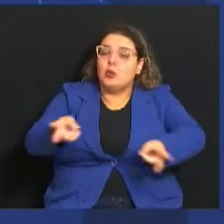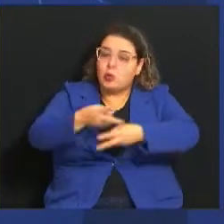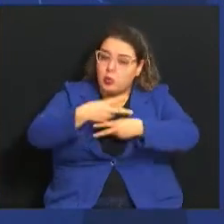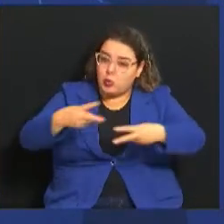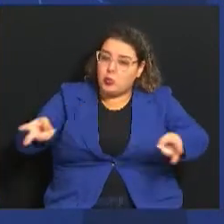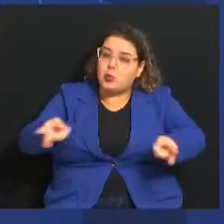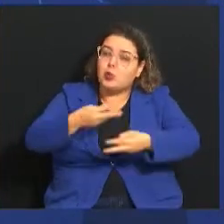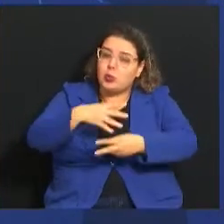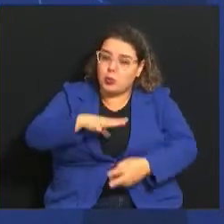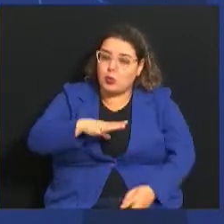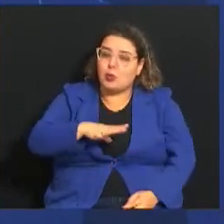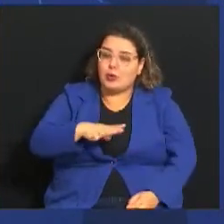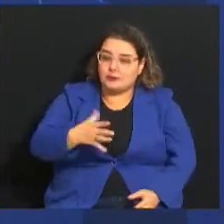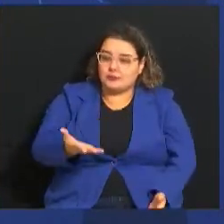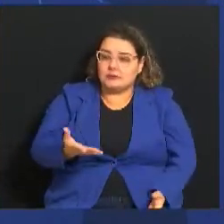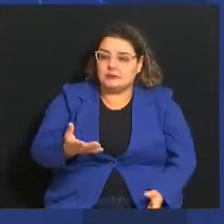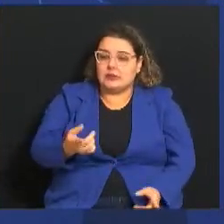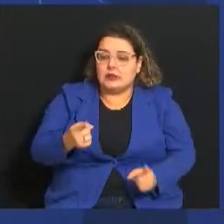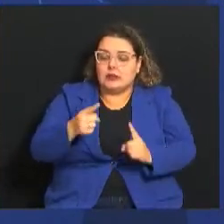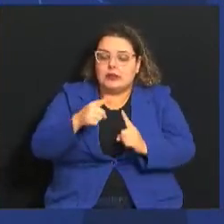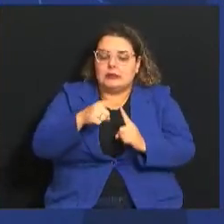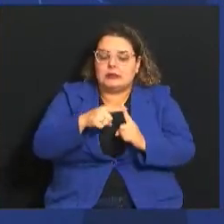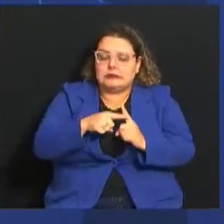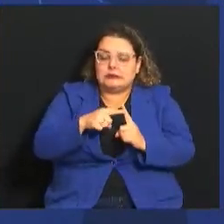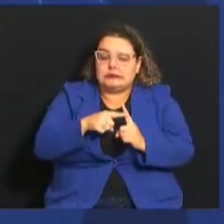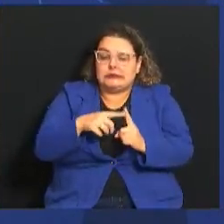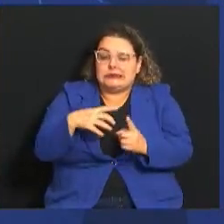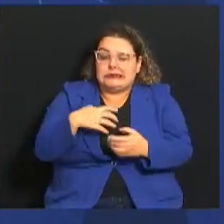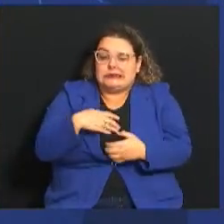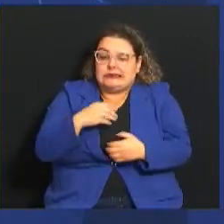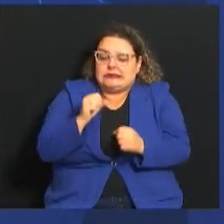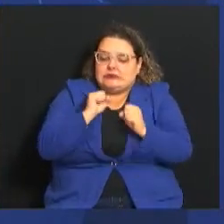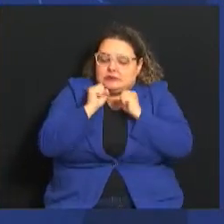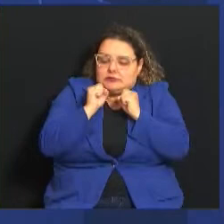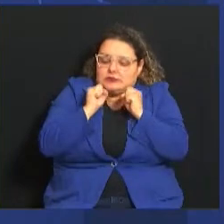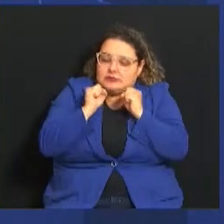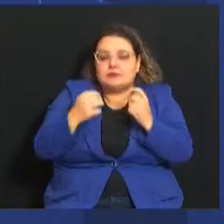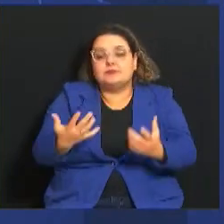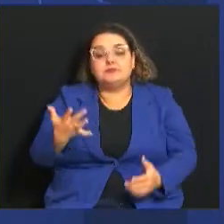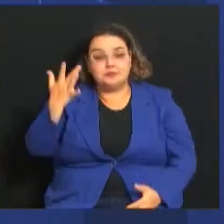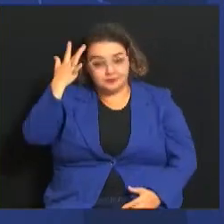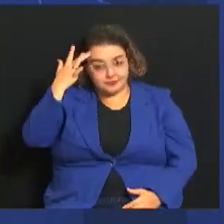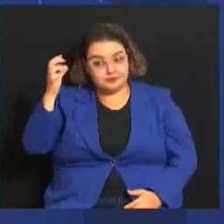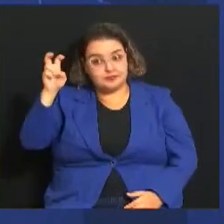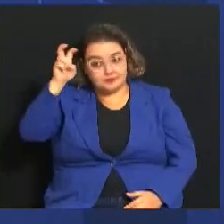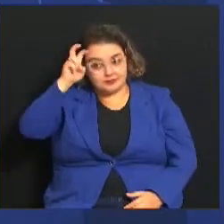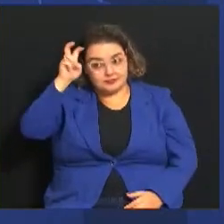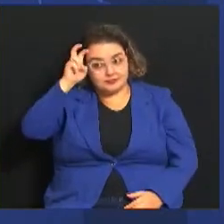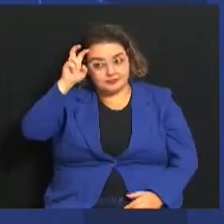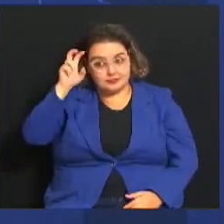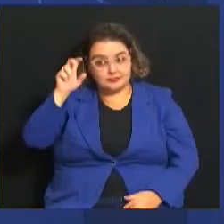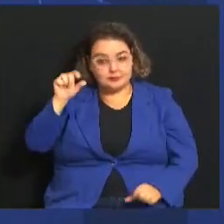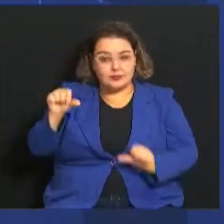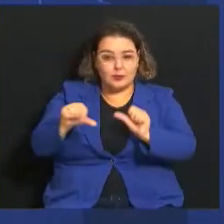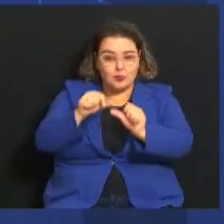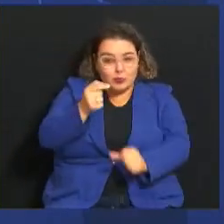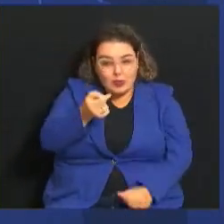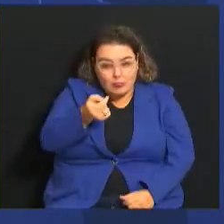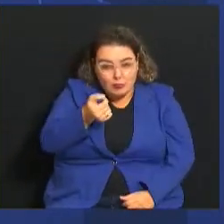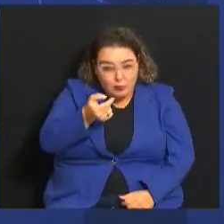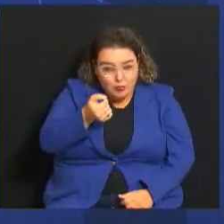cidade, o que deixa a temperatura com aquela sensação mais baixa, né? Para amanhã, quinta-feira, muda muito pouco, viu,